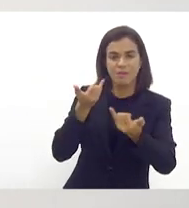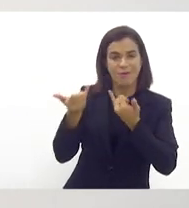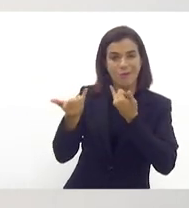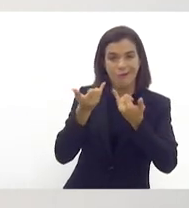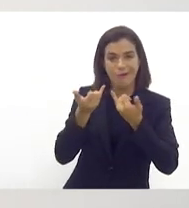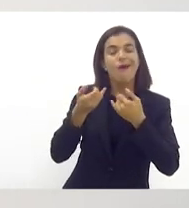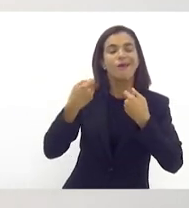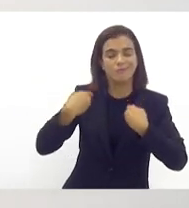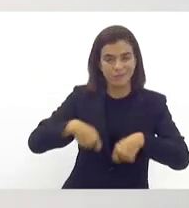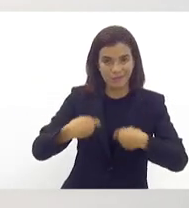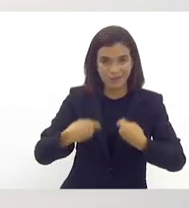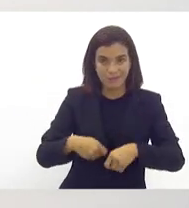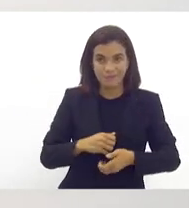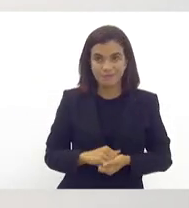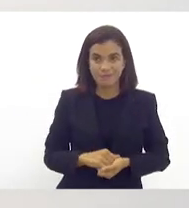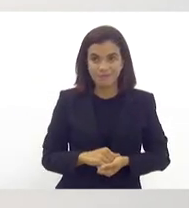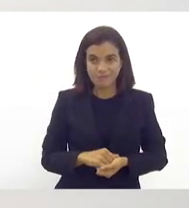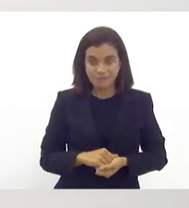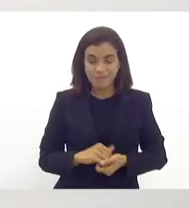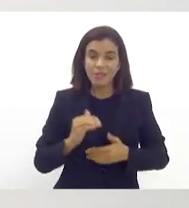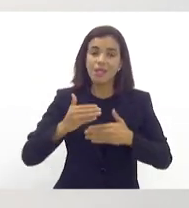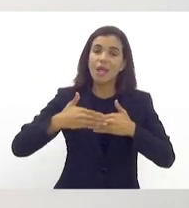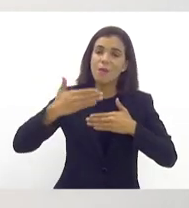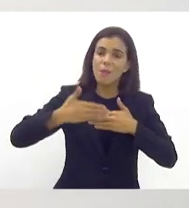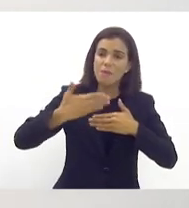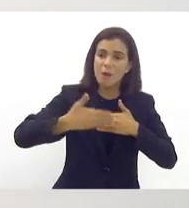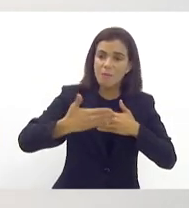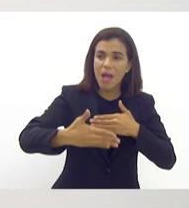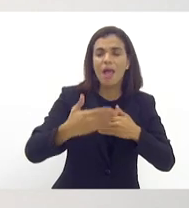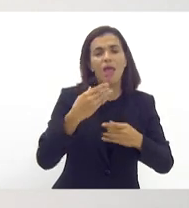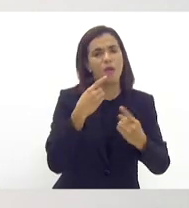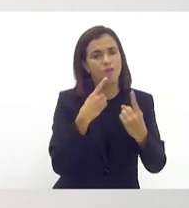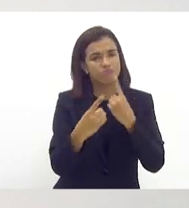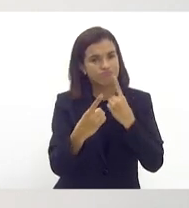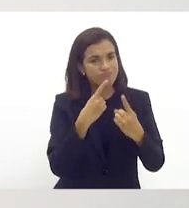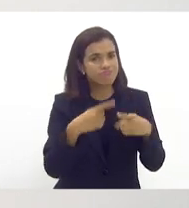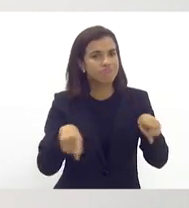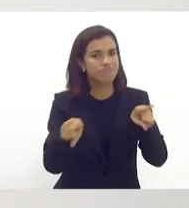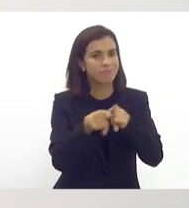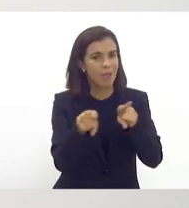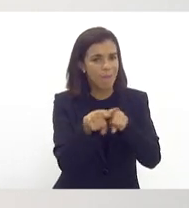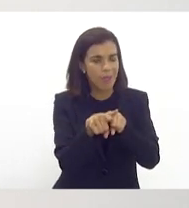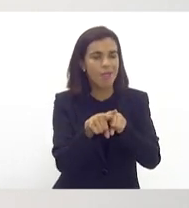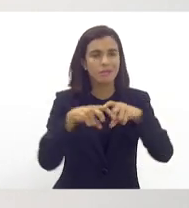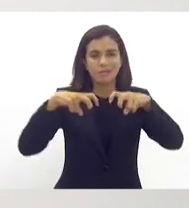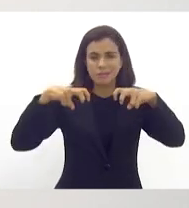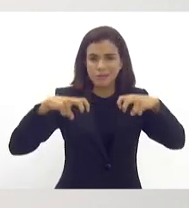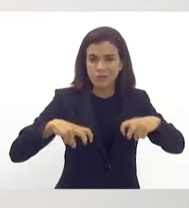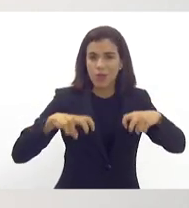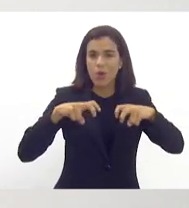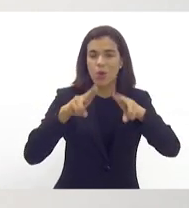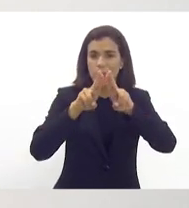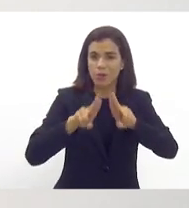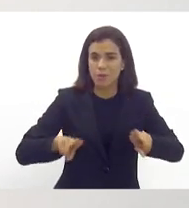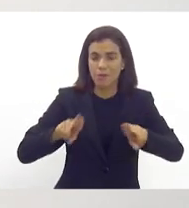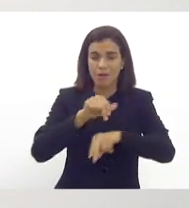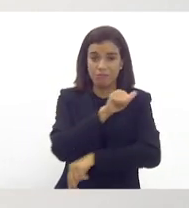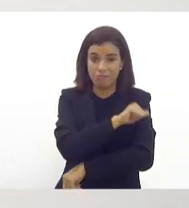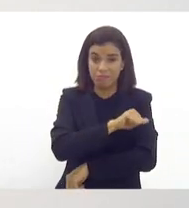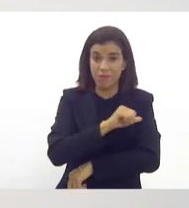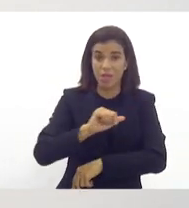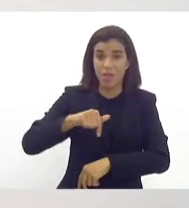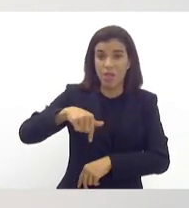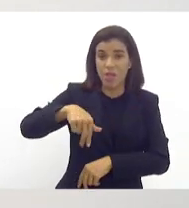mas deve ser e isso posteriormente é um diálogo também que a gente fez com a Unimed Rio e com a Qualicorp